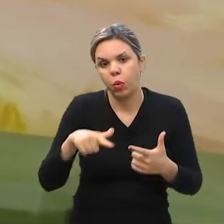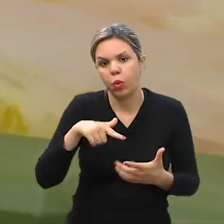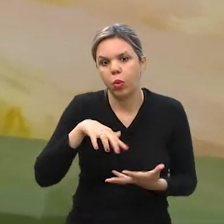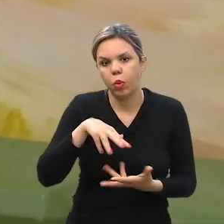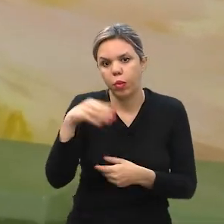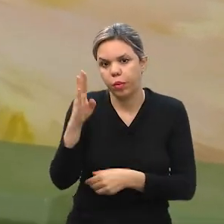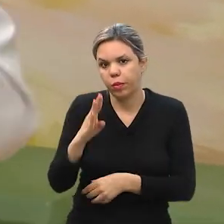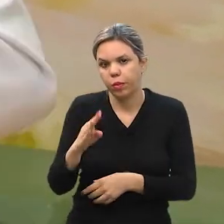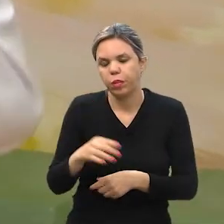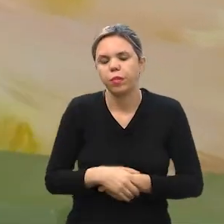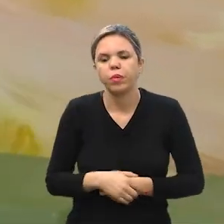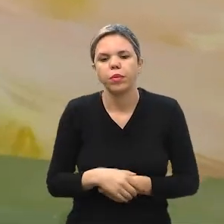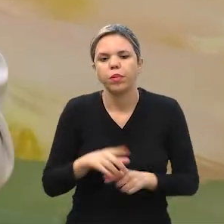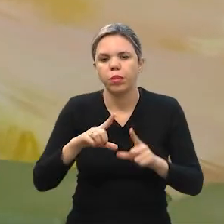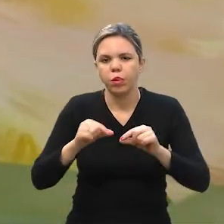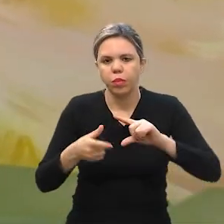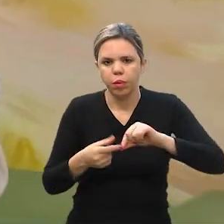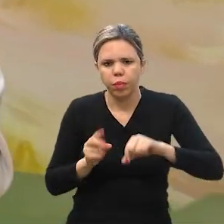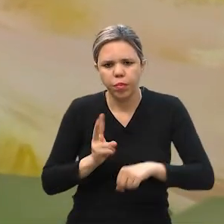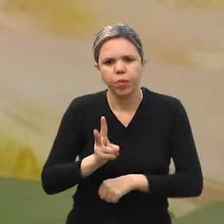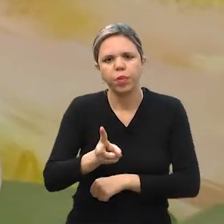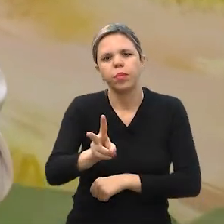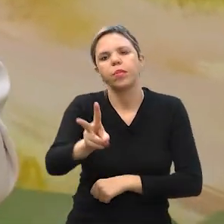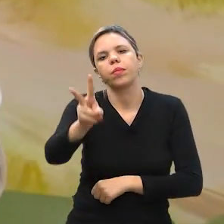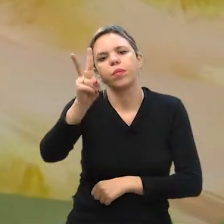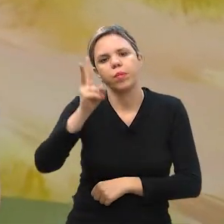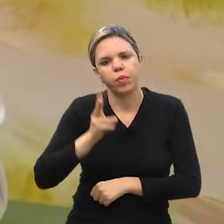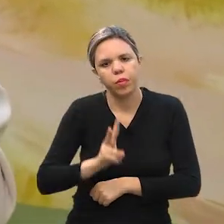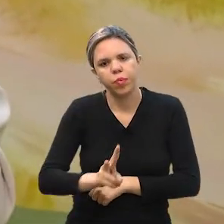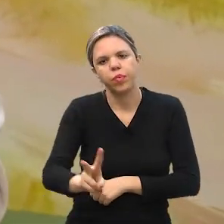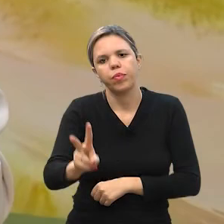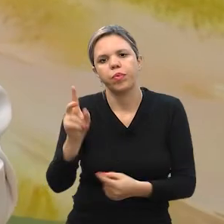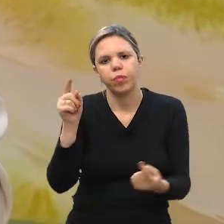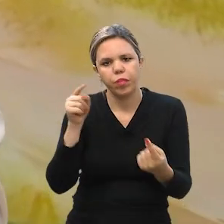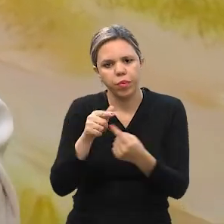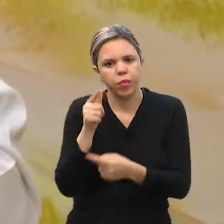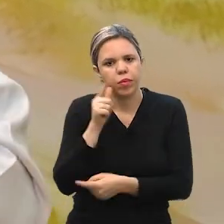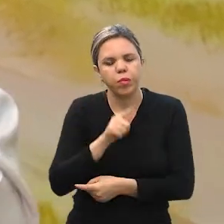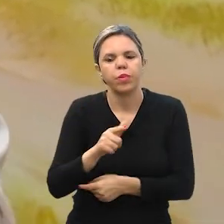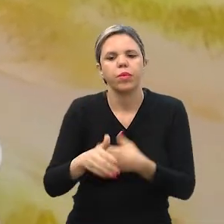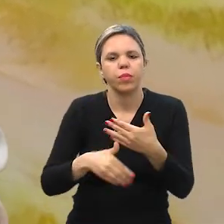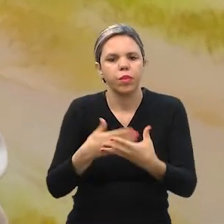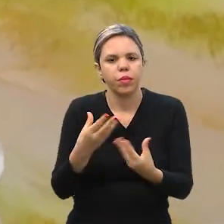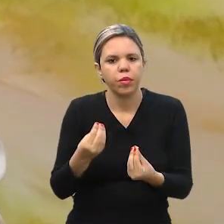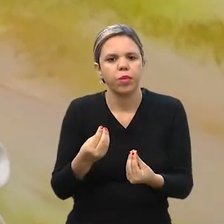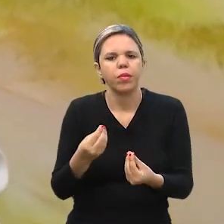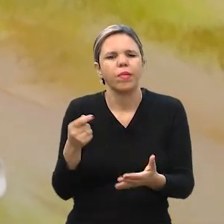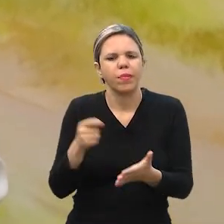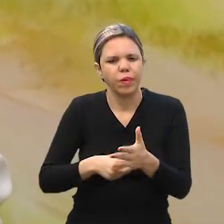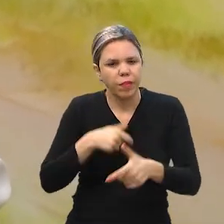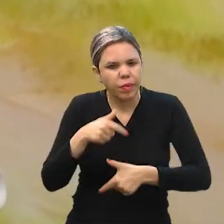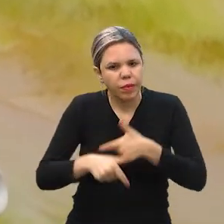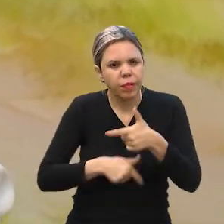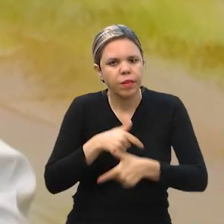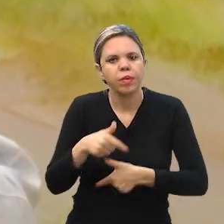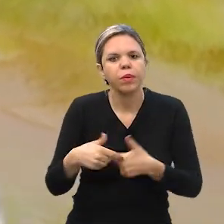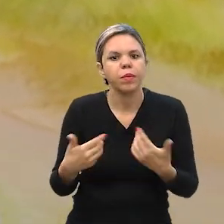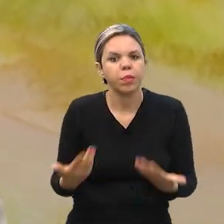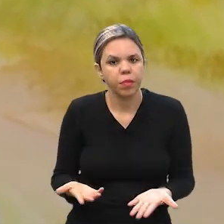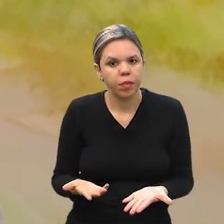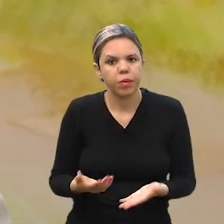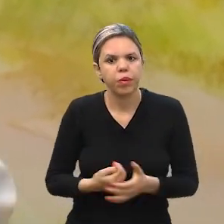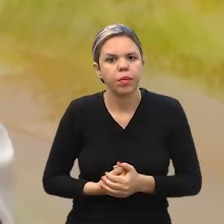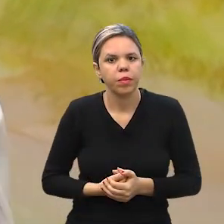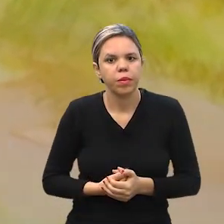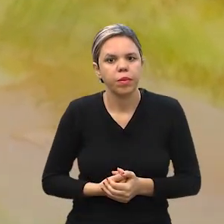o Brasil, e o Boldrini seguindo a sua meta através de muito trabalho, muita dedicação. Então,